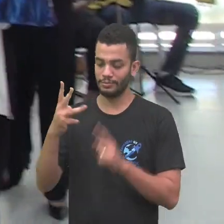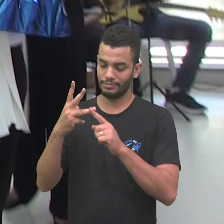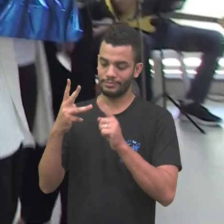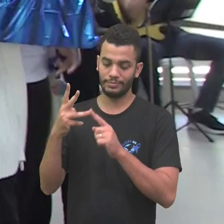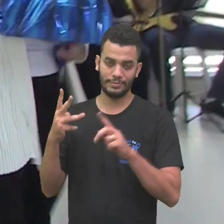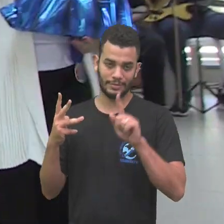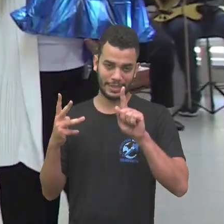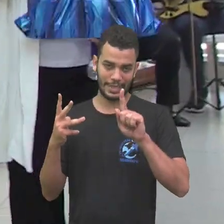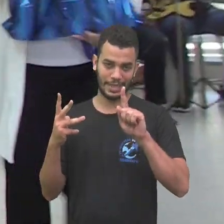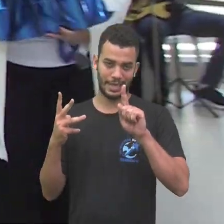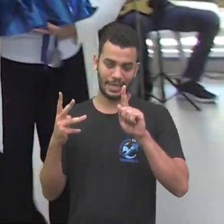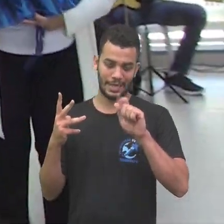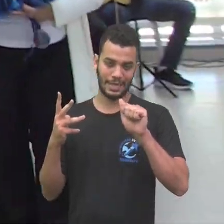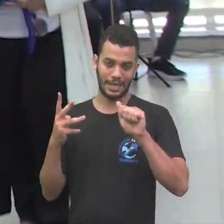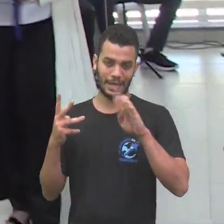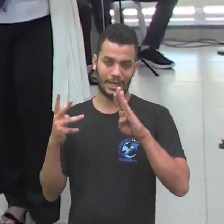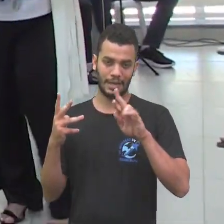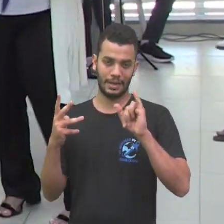e Ribeiro.